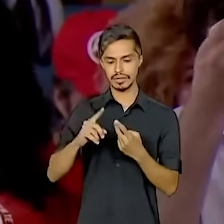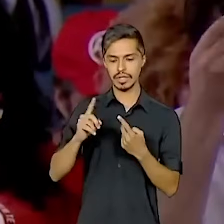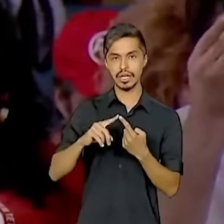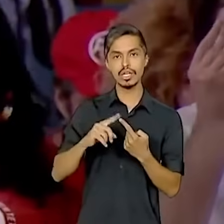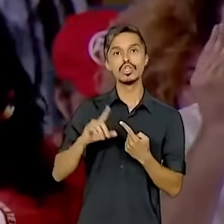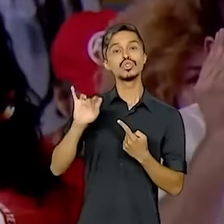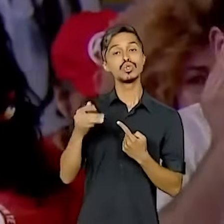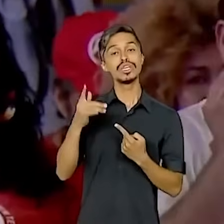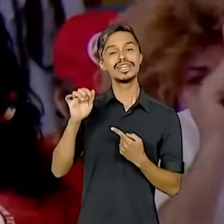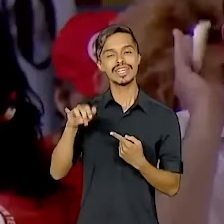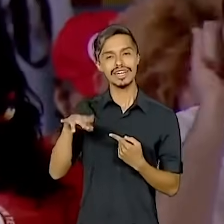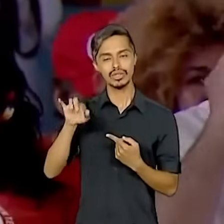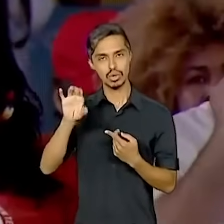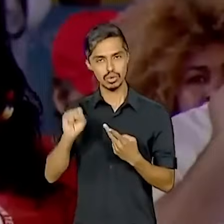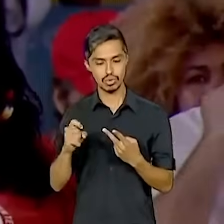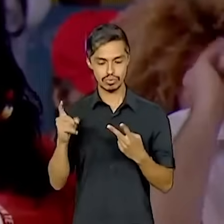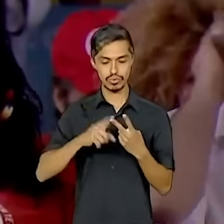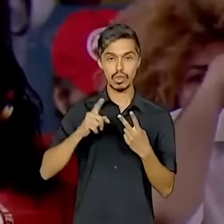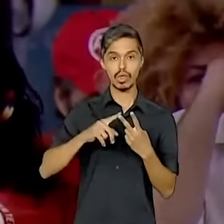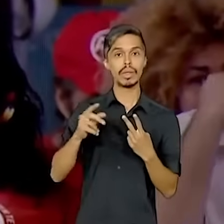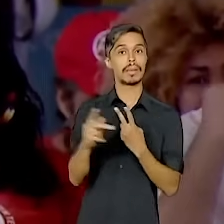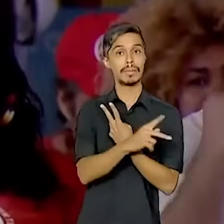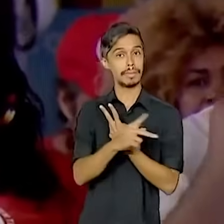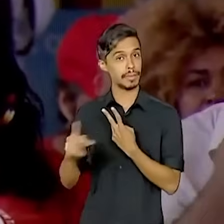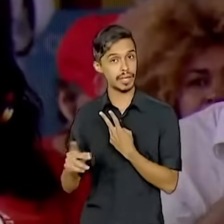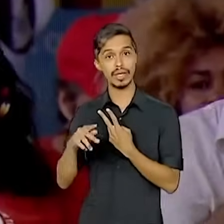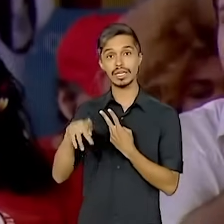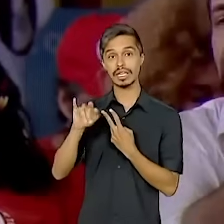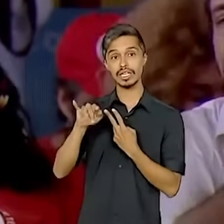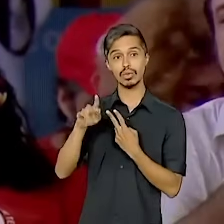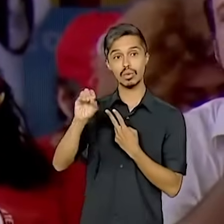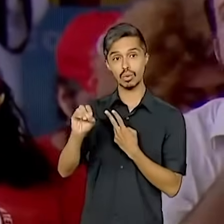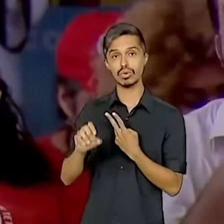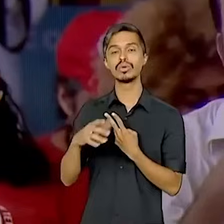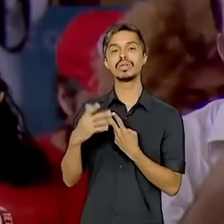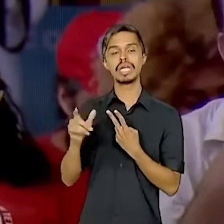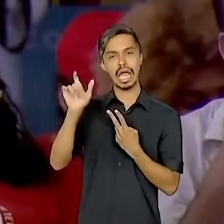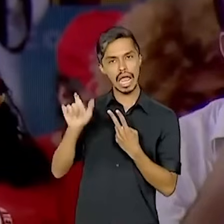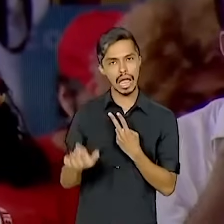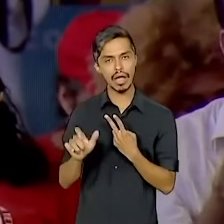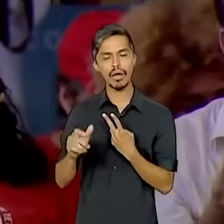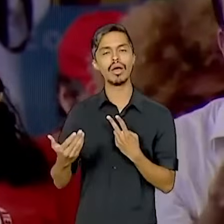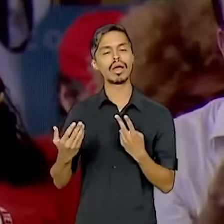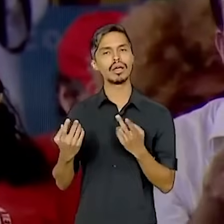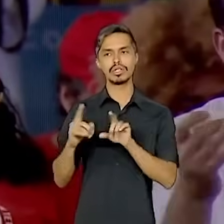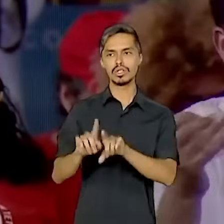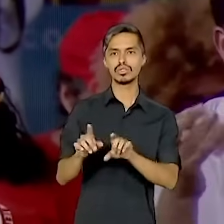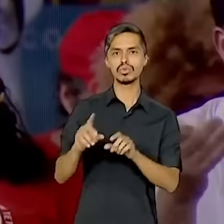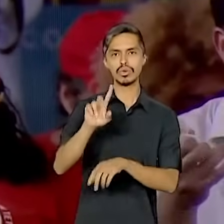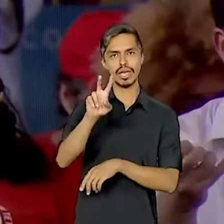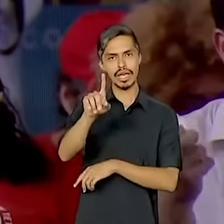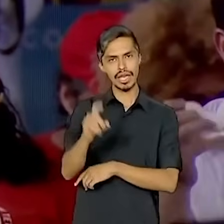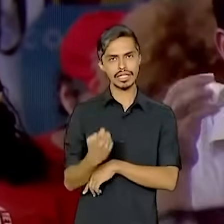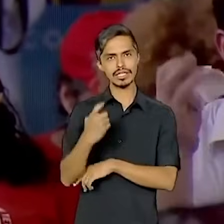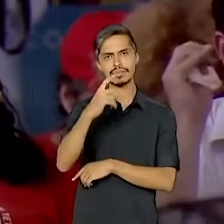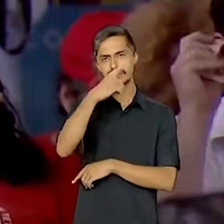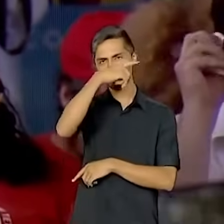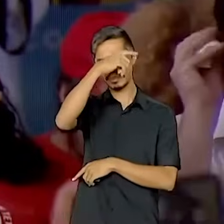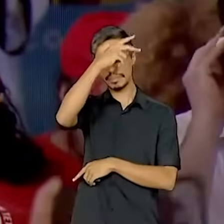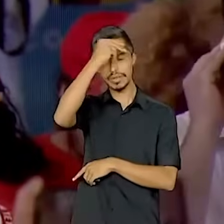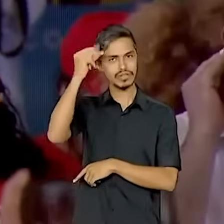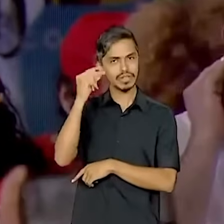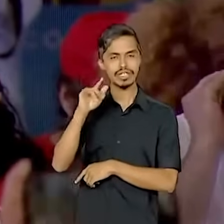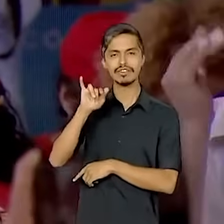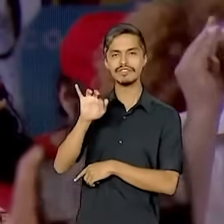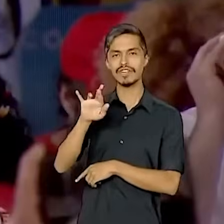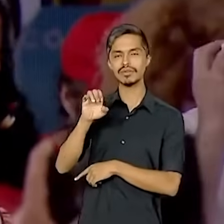companheira Juliana Cardoso, o nosso presidente Kiko Seleguin, que é o companheiro do ex-prefeito, sabe, de